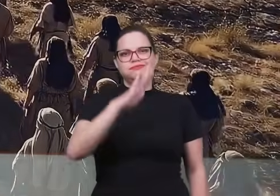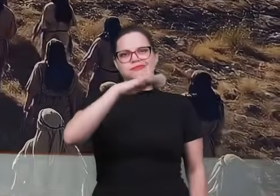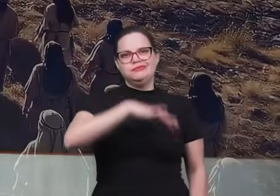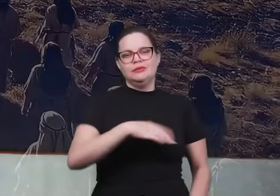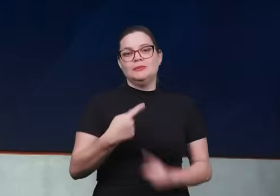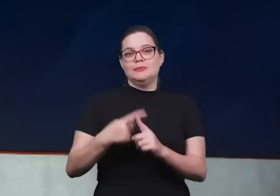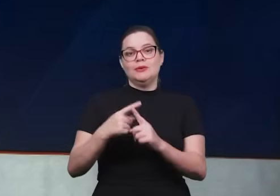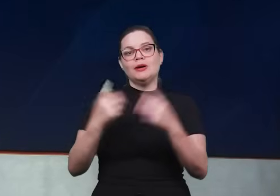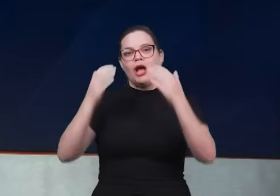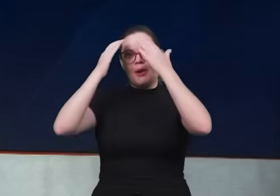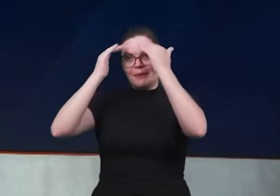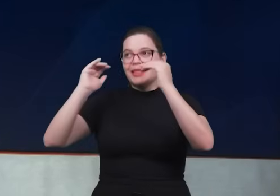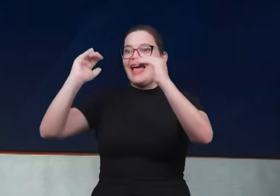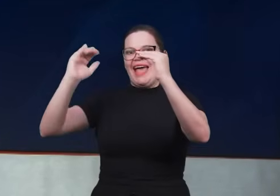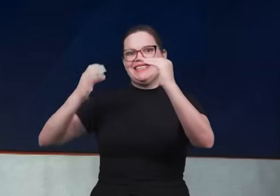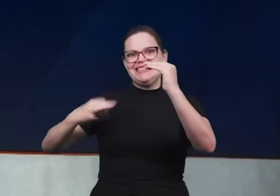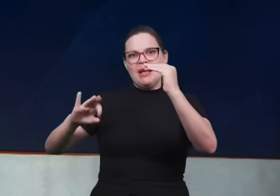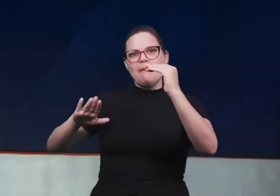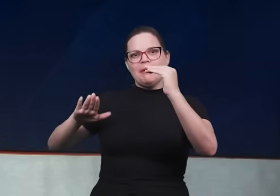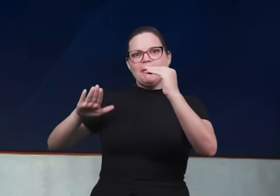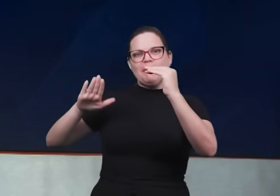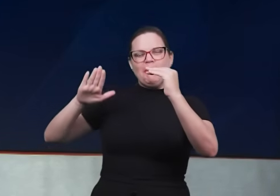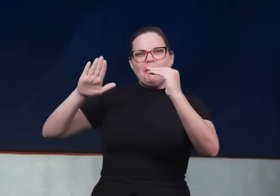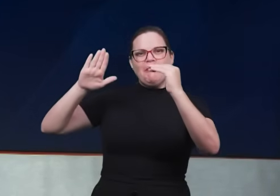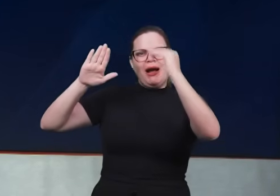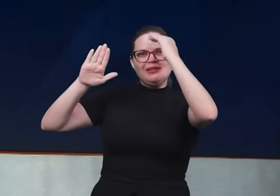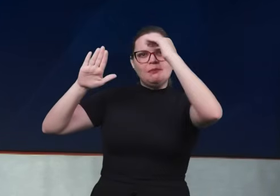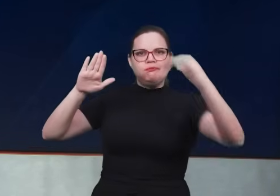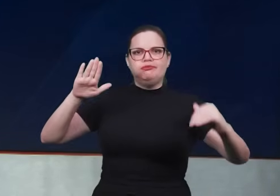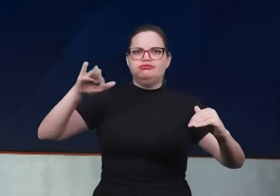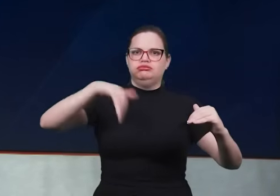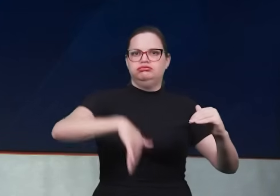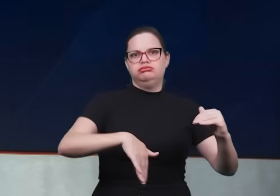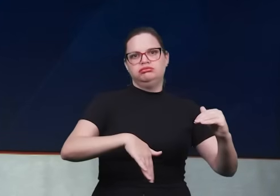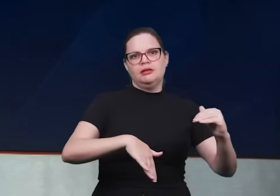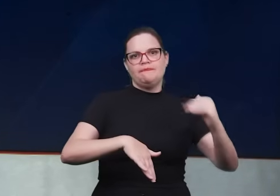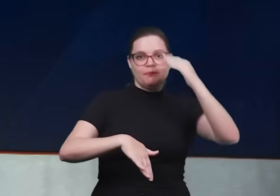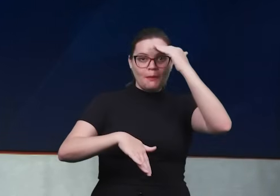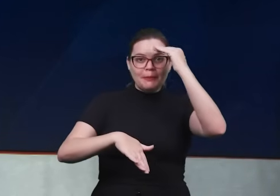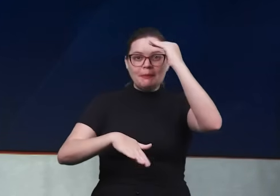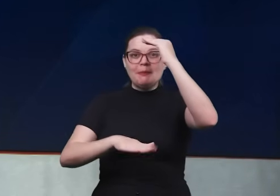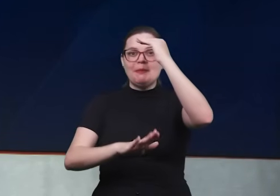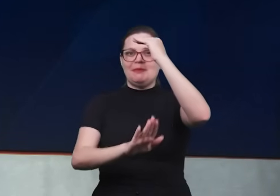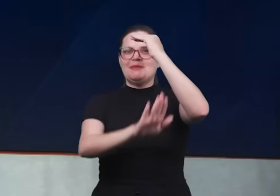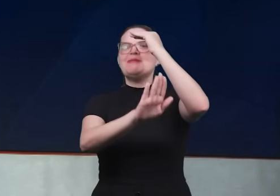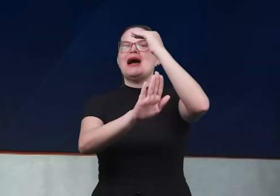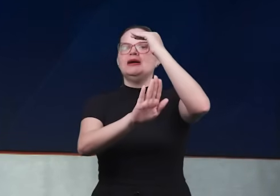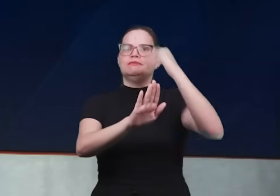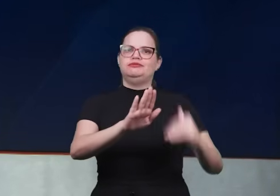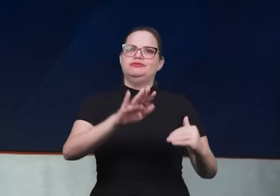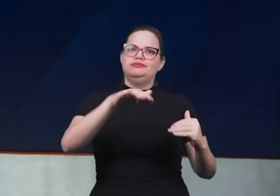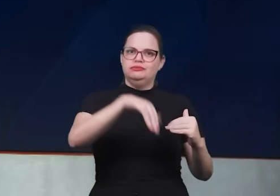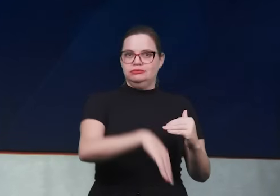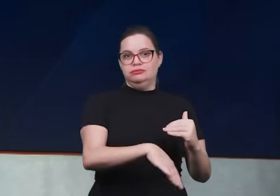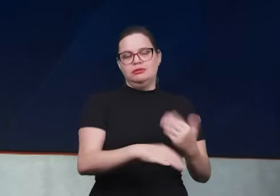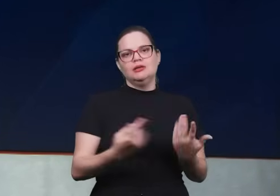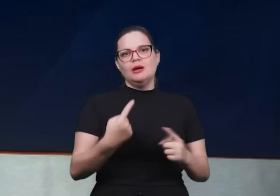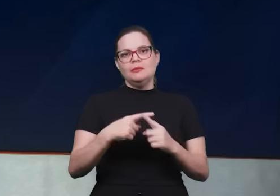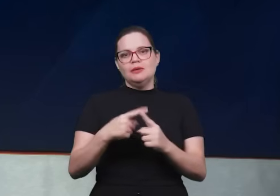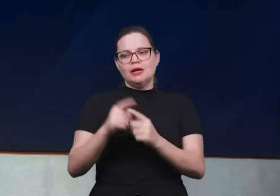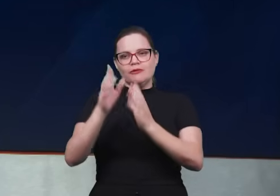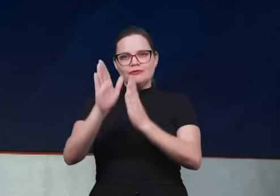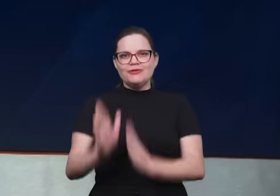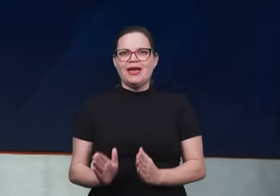obediência e desobediência, fidelidade e dedicação alternando-se com infidelidade